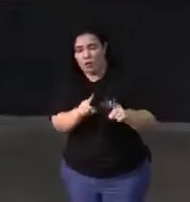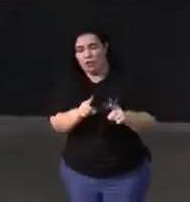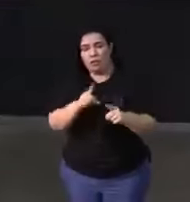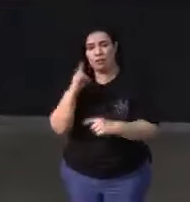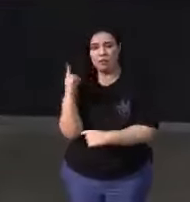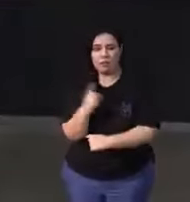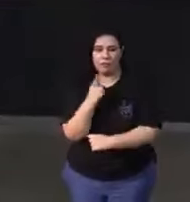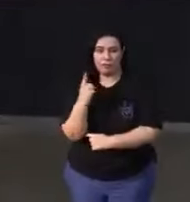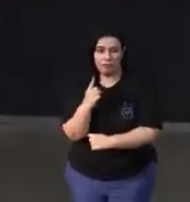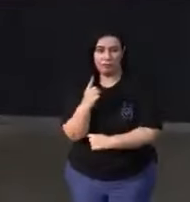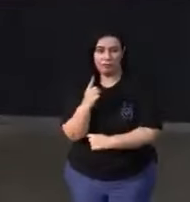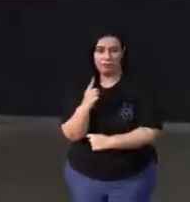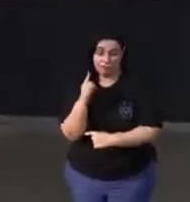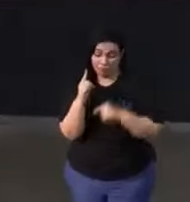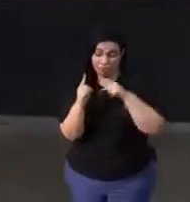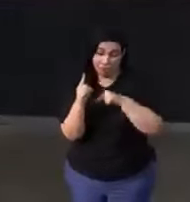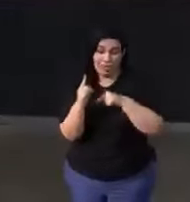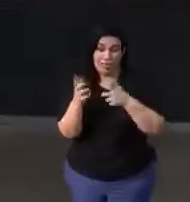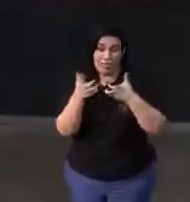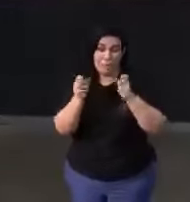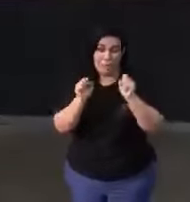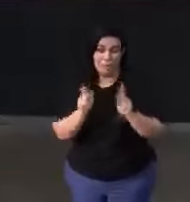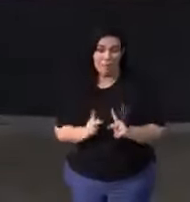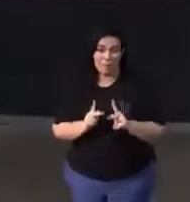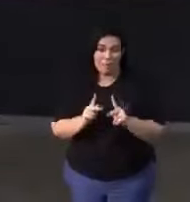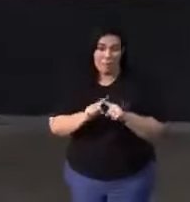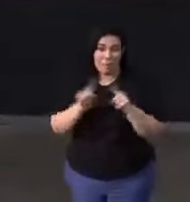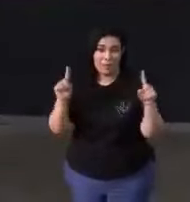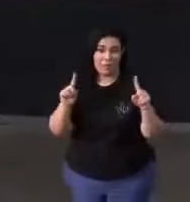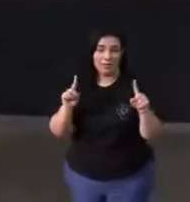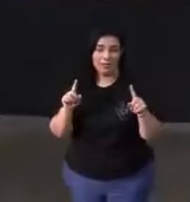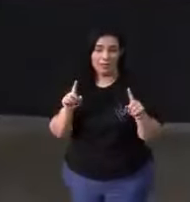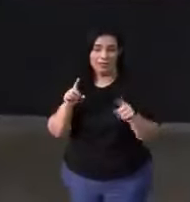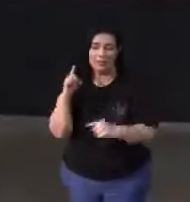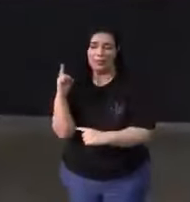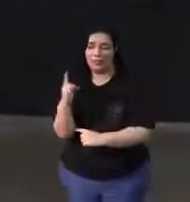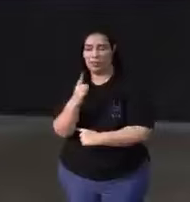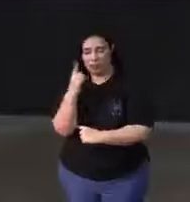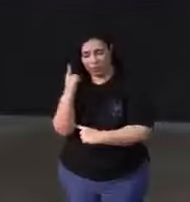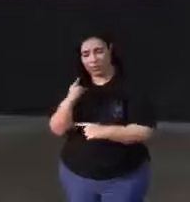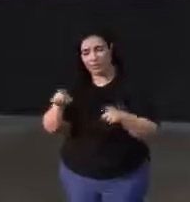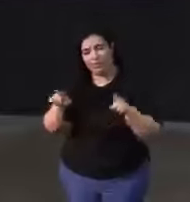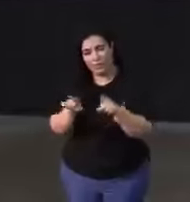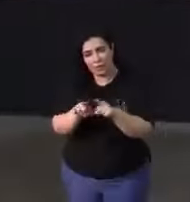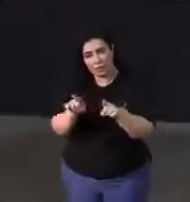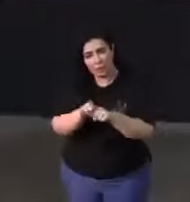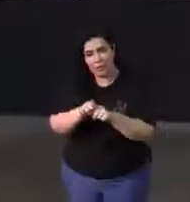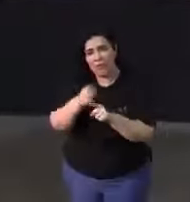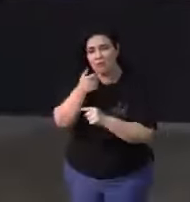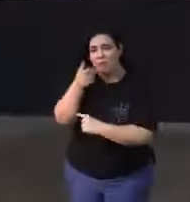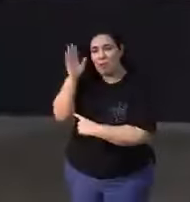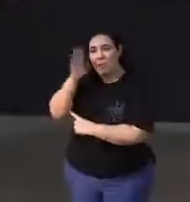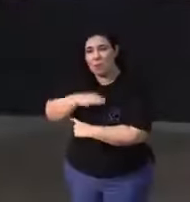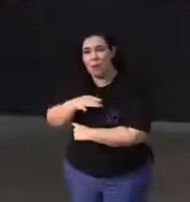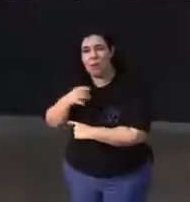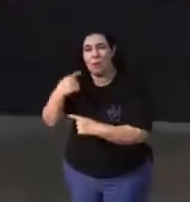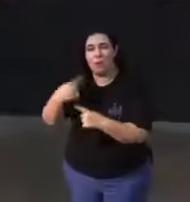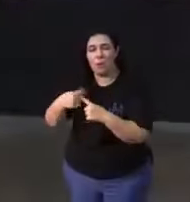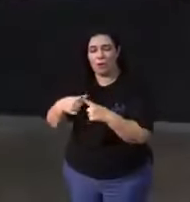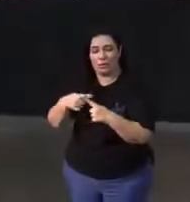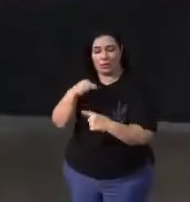pacificador. Esse mesmo Davi também vai ser amaldiçoado por